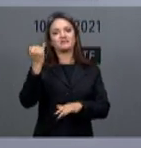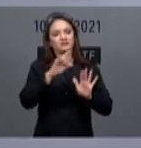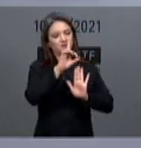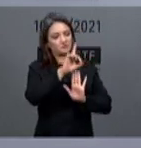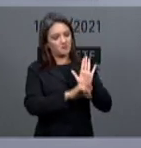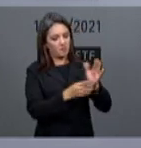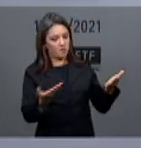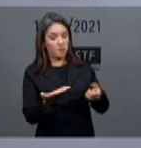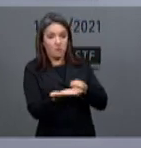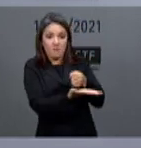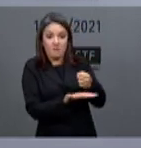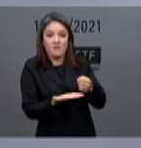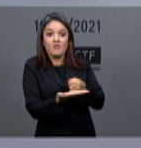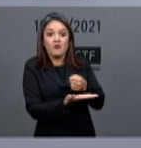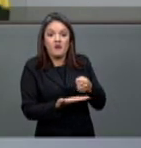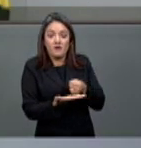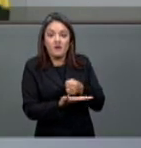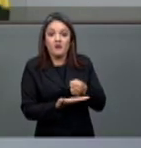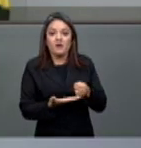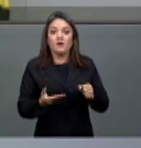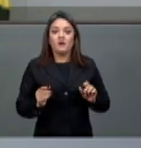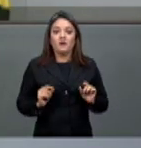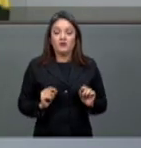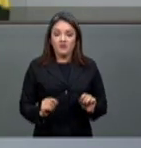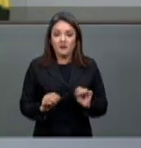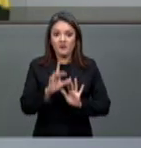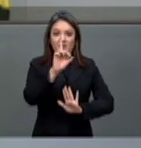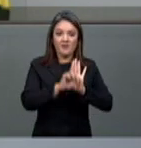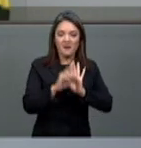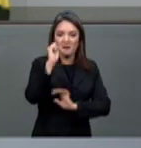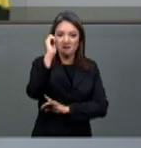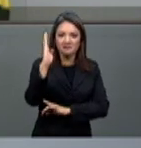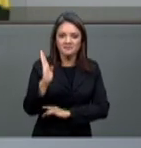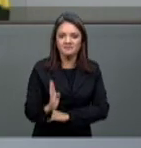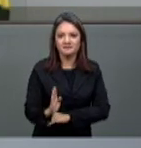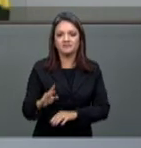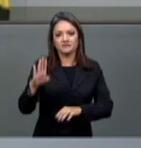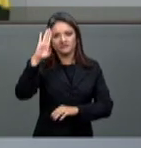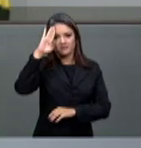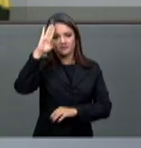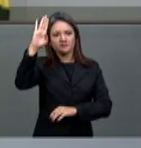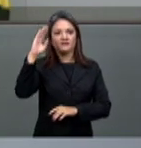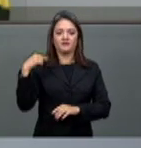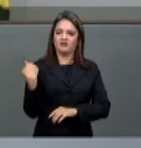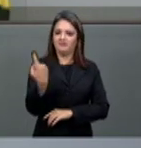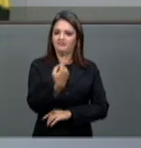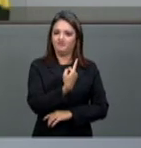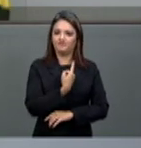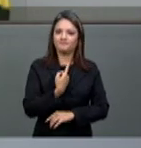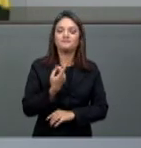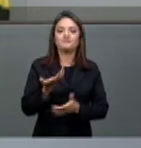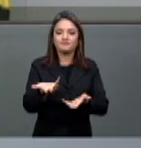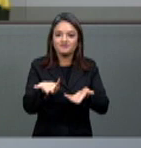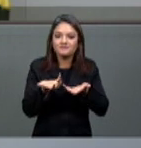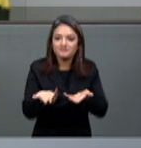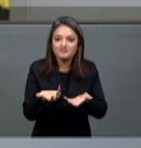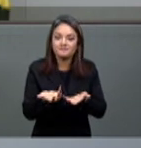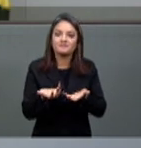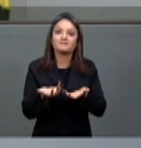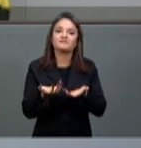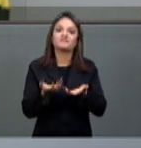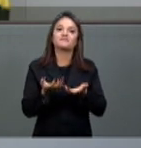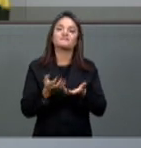direito contemporâneo do Direito Constitucional contemporâneo do direito brasileiro mas principalmente o que todas nós queremos Todos Nós